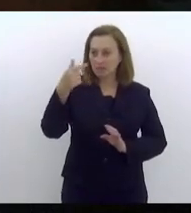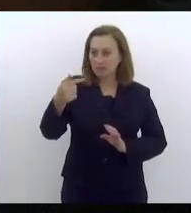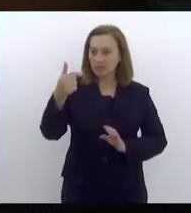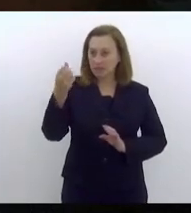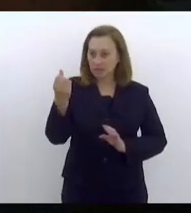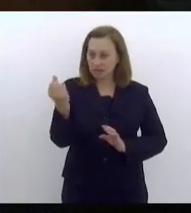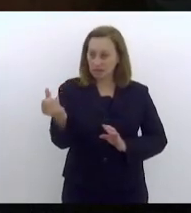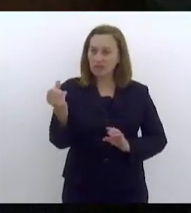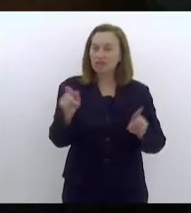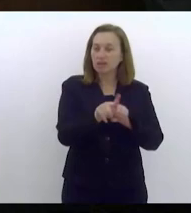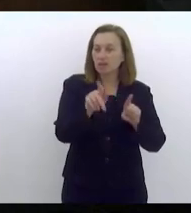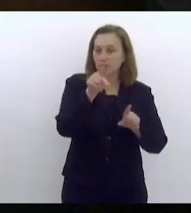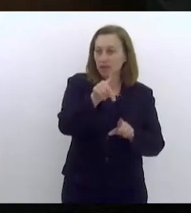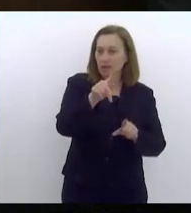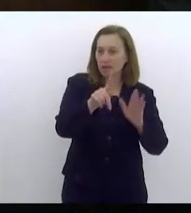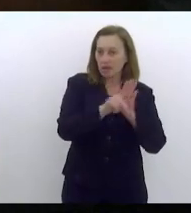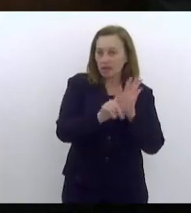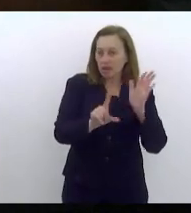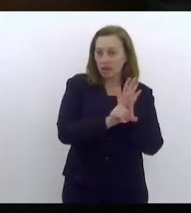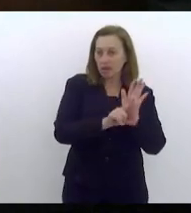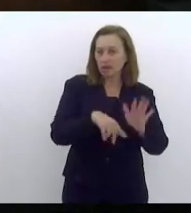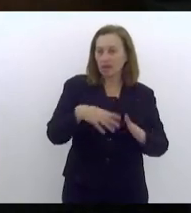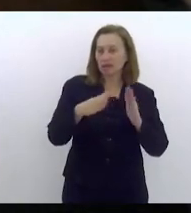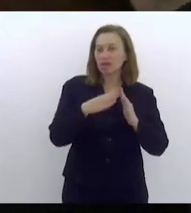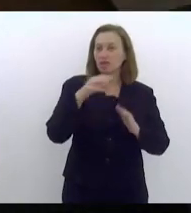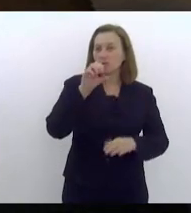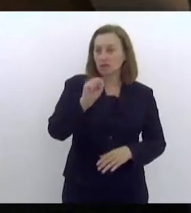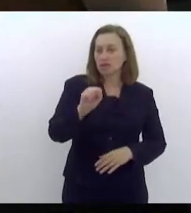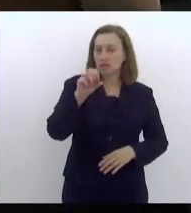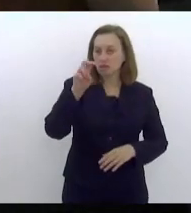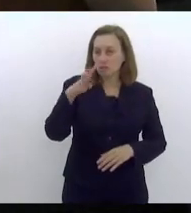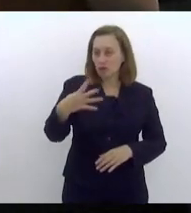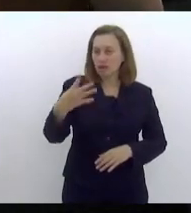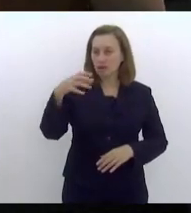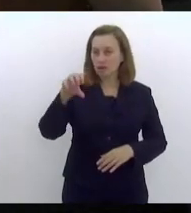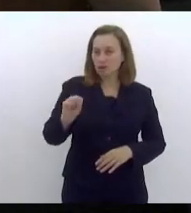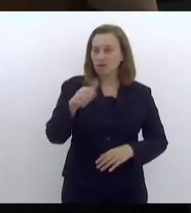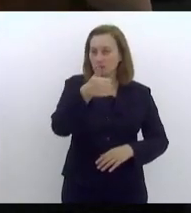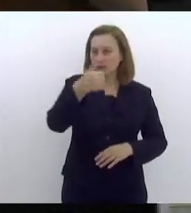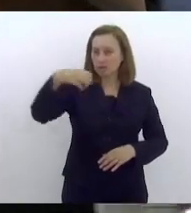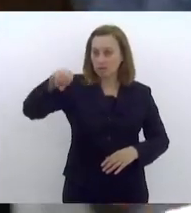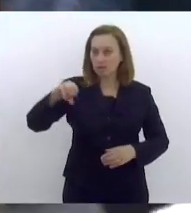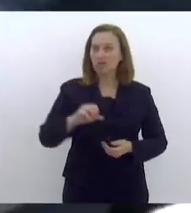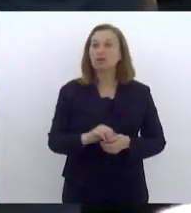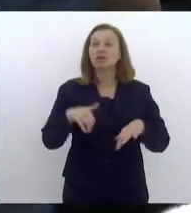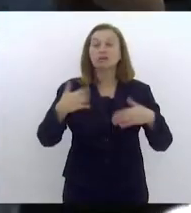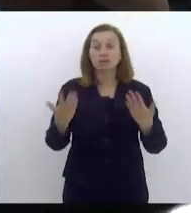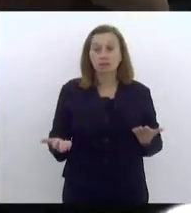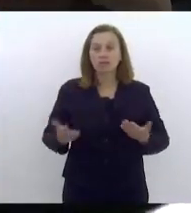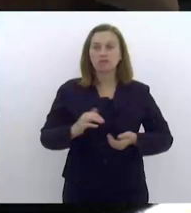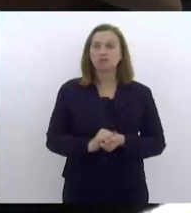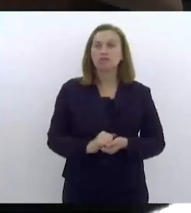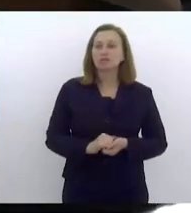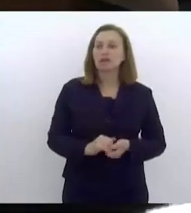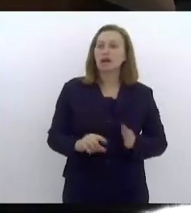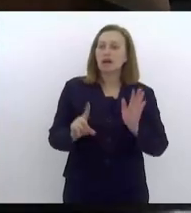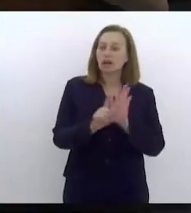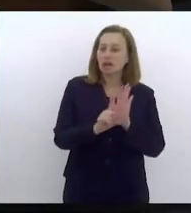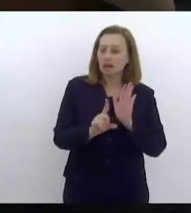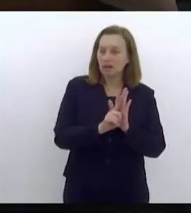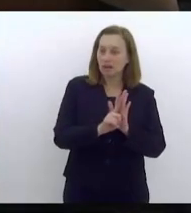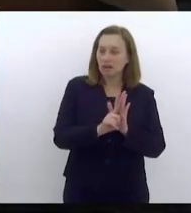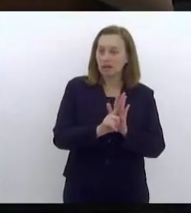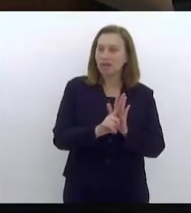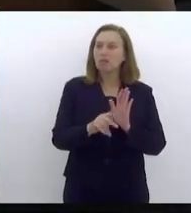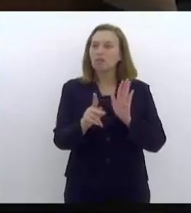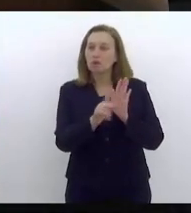e também um PL em tramitação na casa, que é o 648, de 19. Então, há leis em vigor, há projetos de